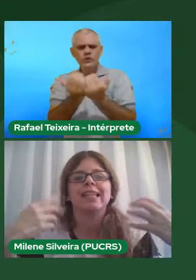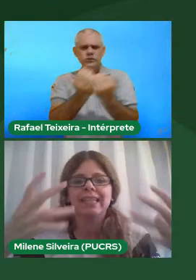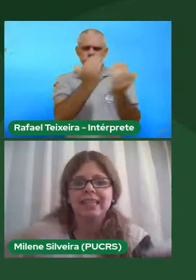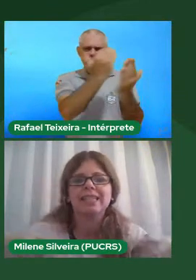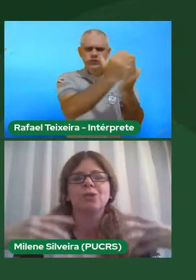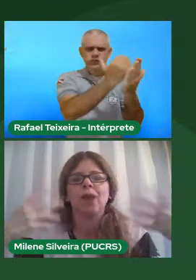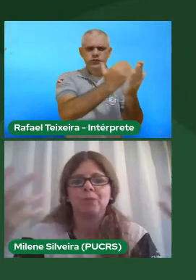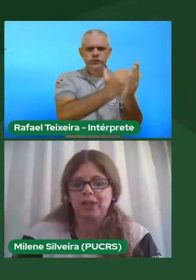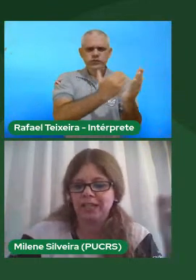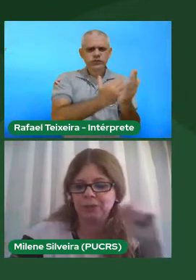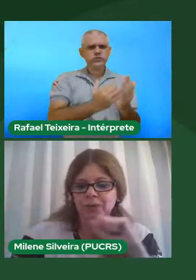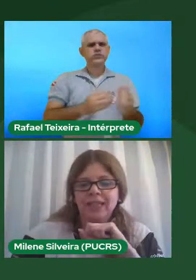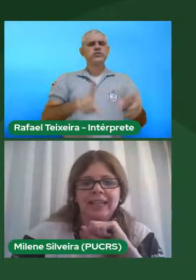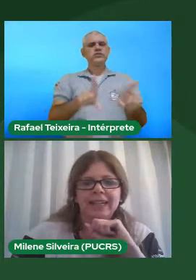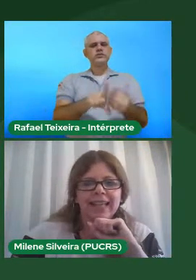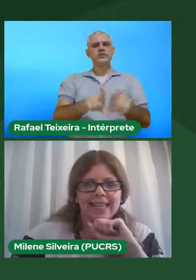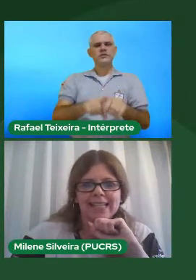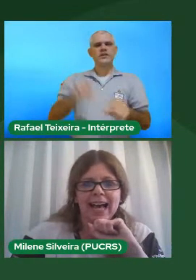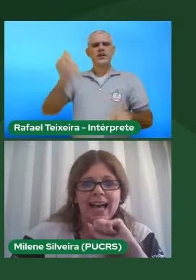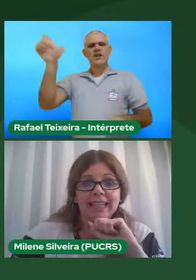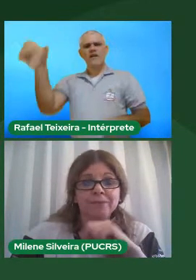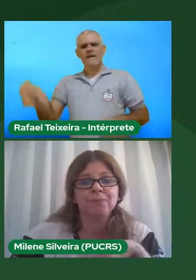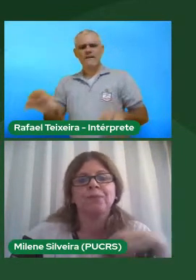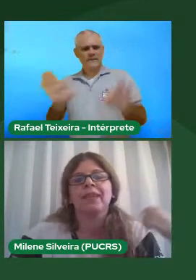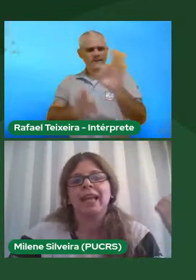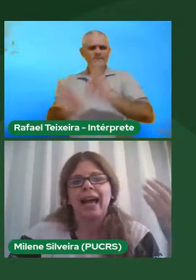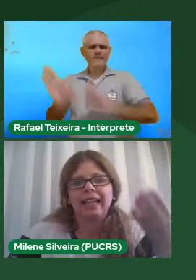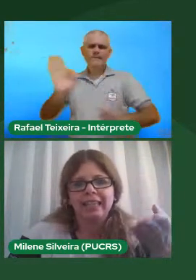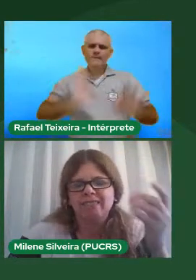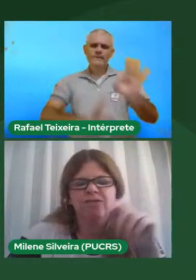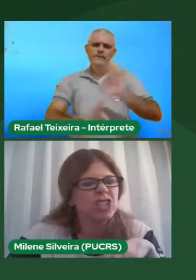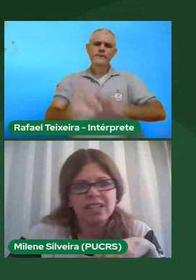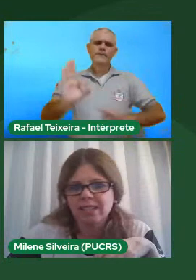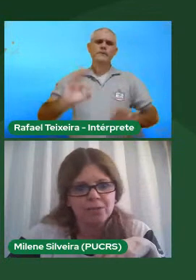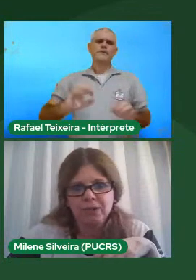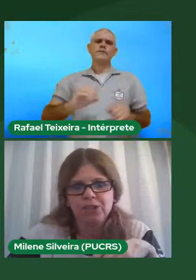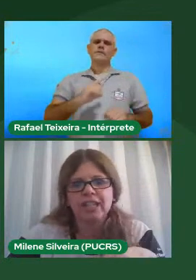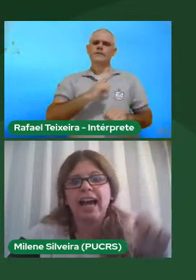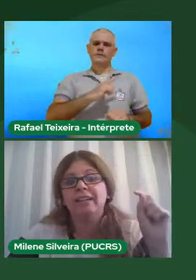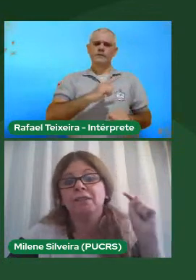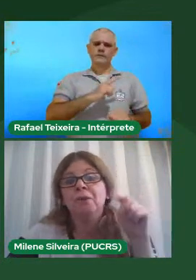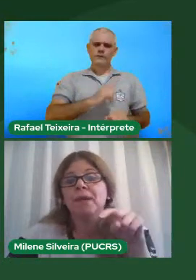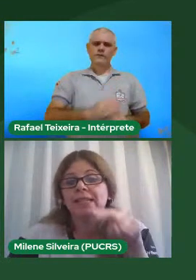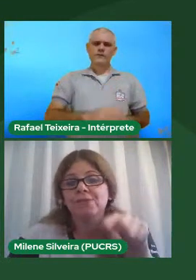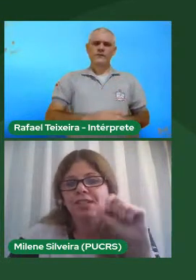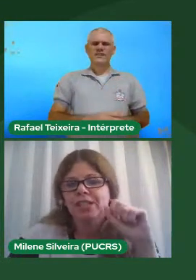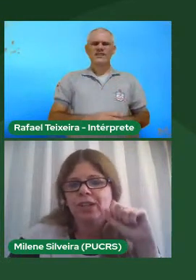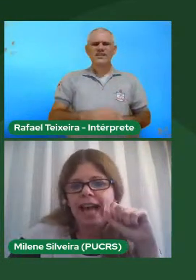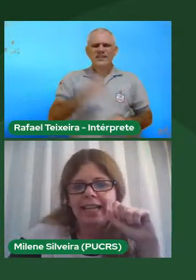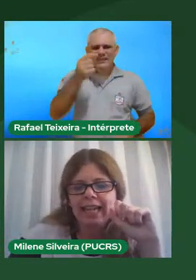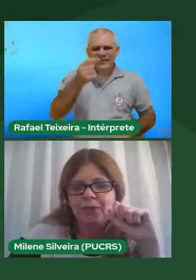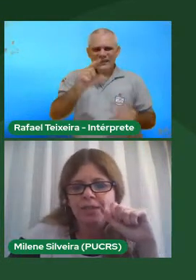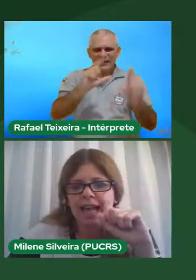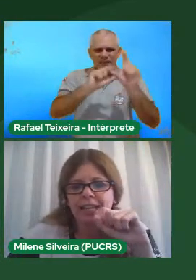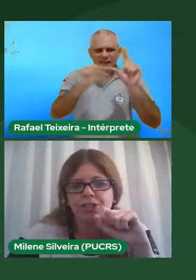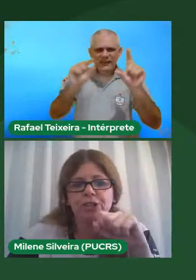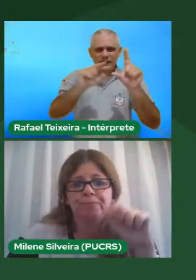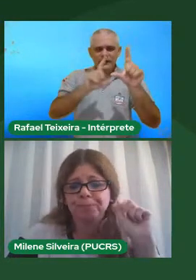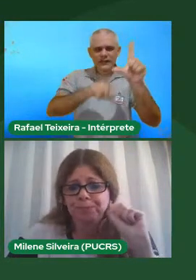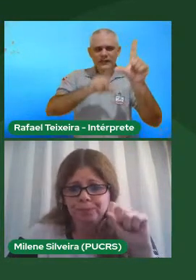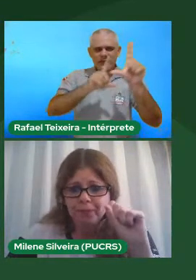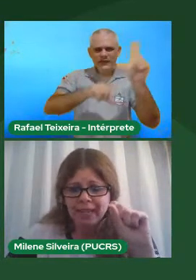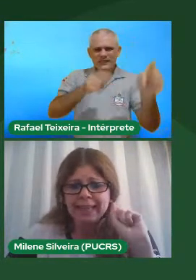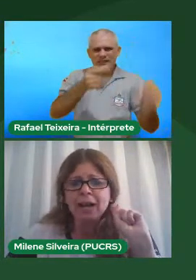pessoas inseridas, colaborando nessa área. Aqui, vocês não vão enxergar, mas se vocês olharem lá no